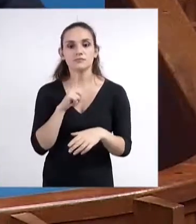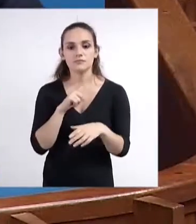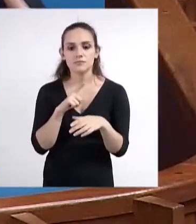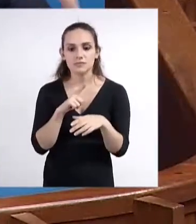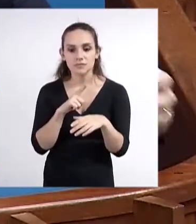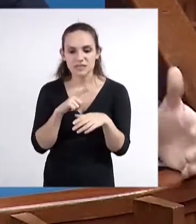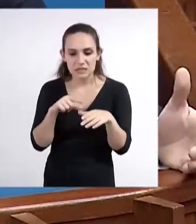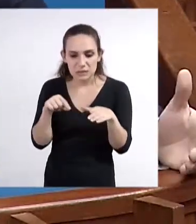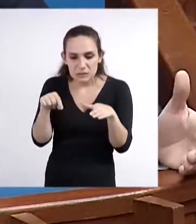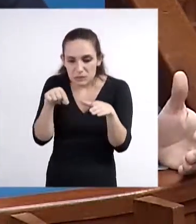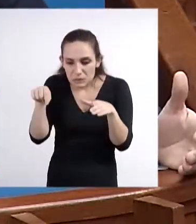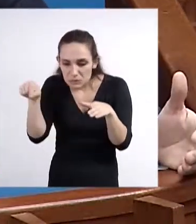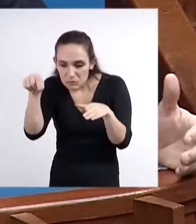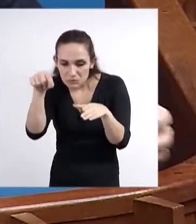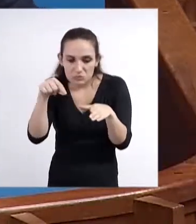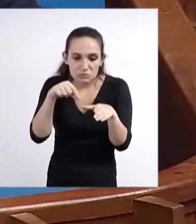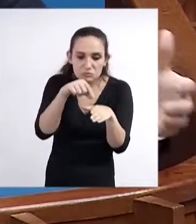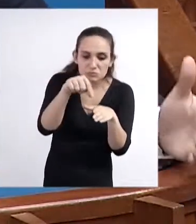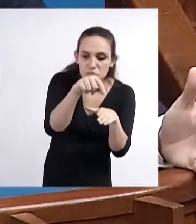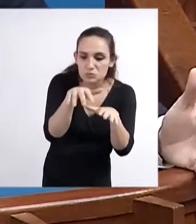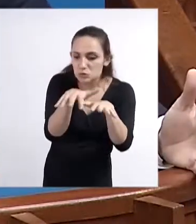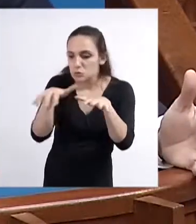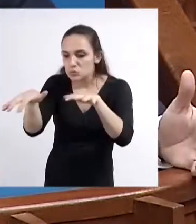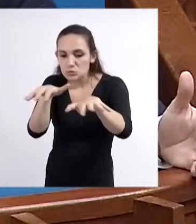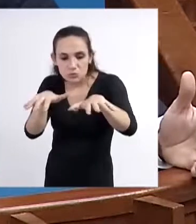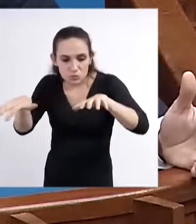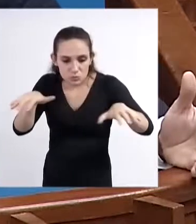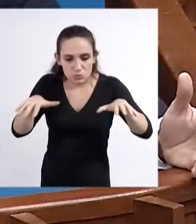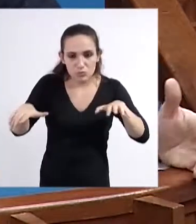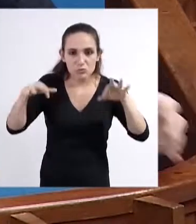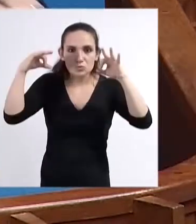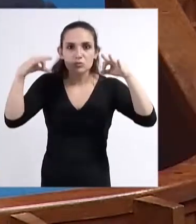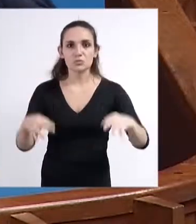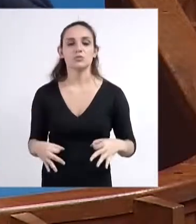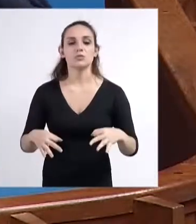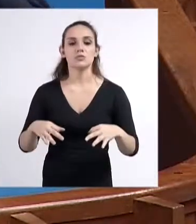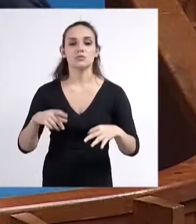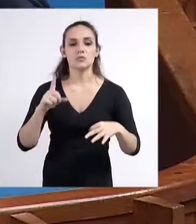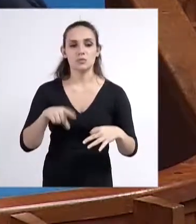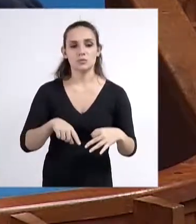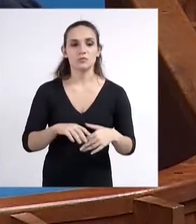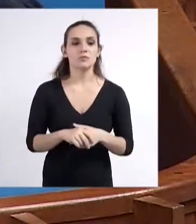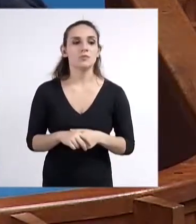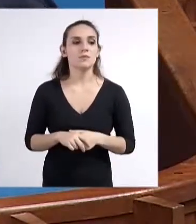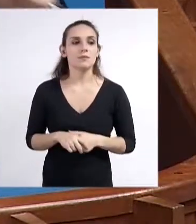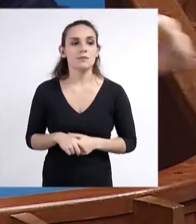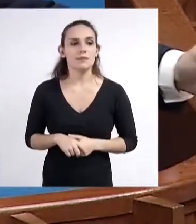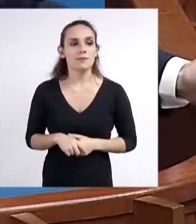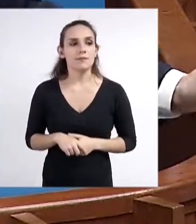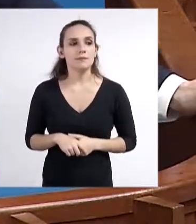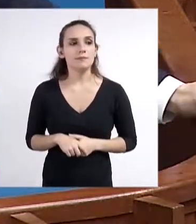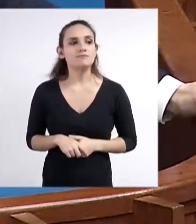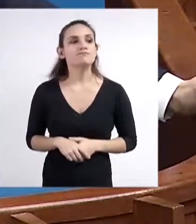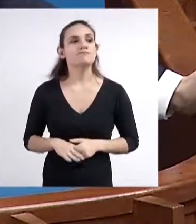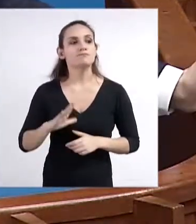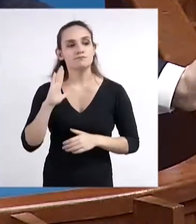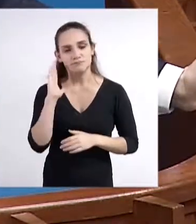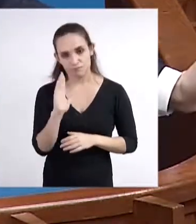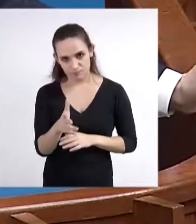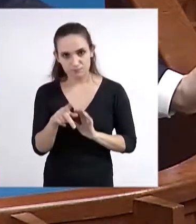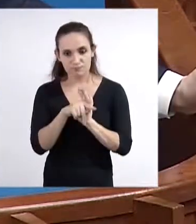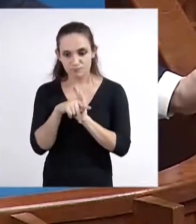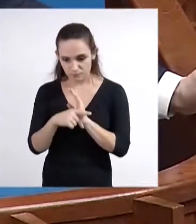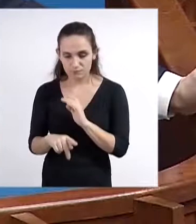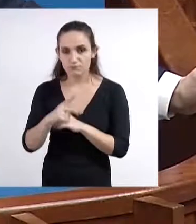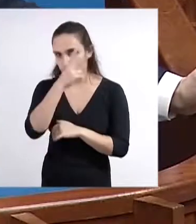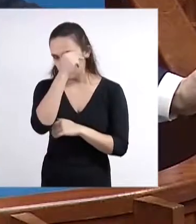divisas, as confrontações e o georreferenciamento. E estão dentro do domínio